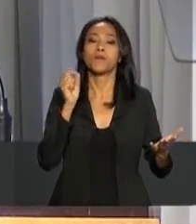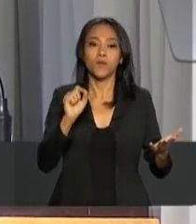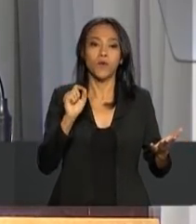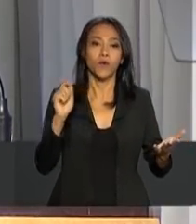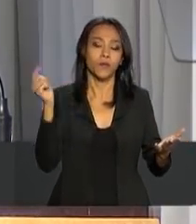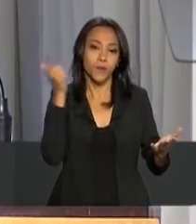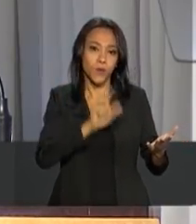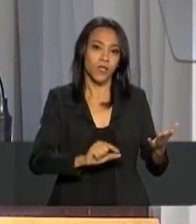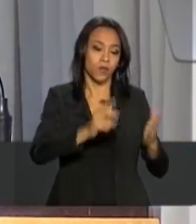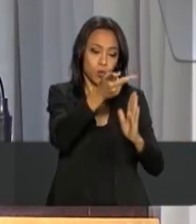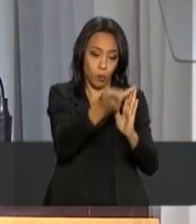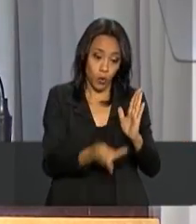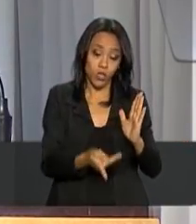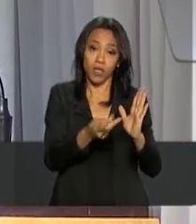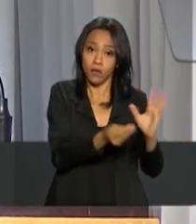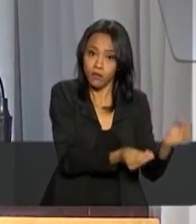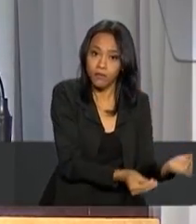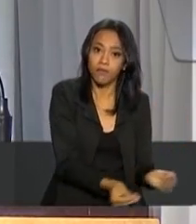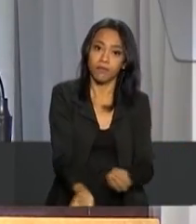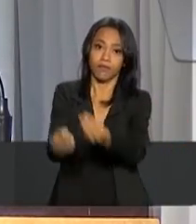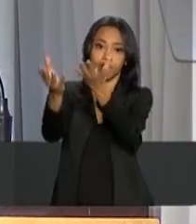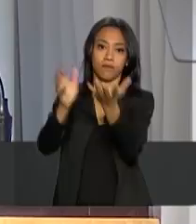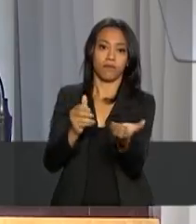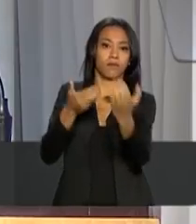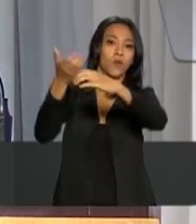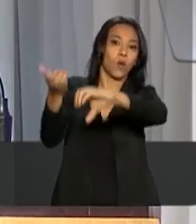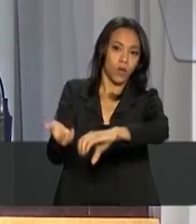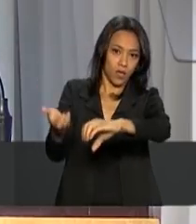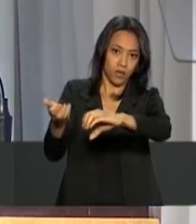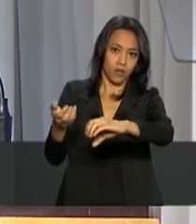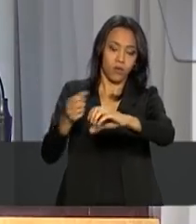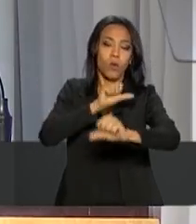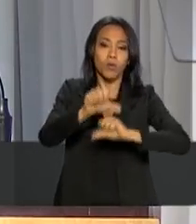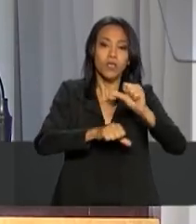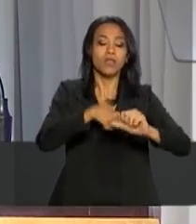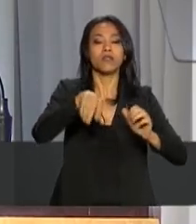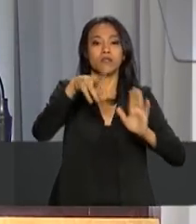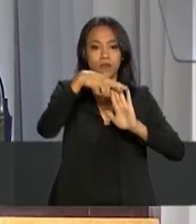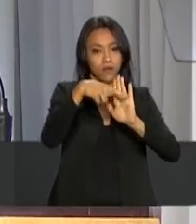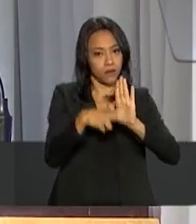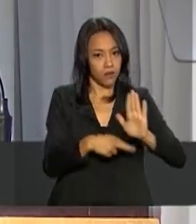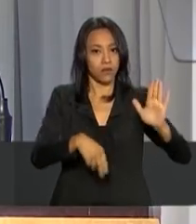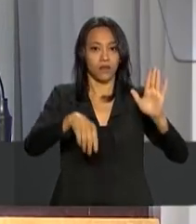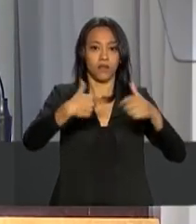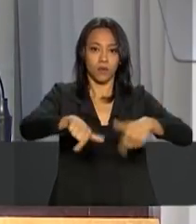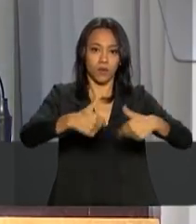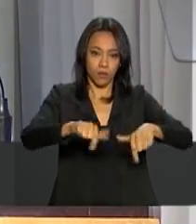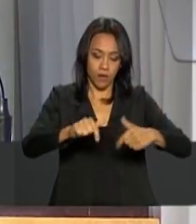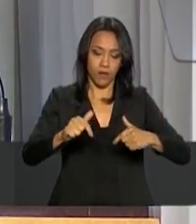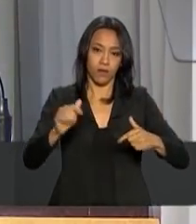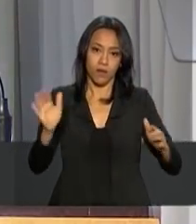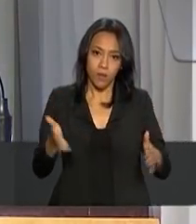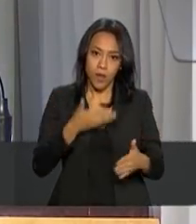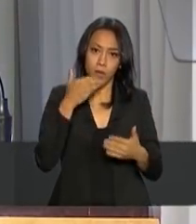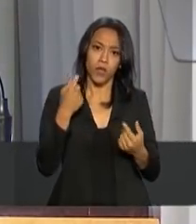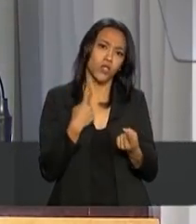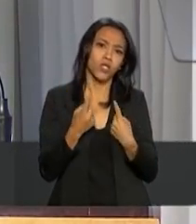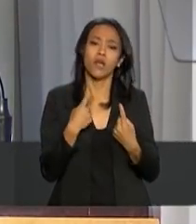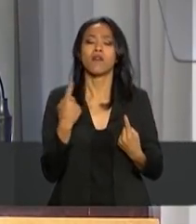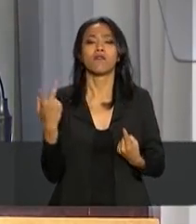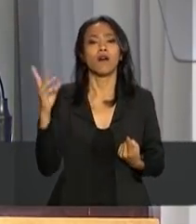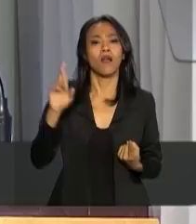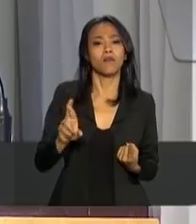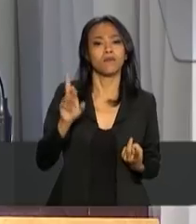de modernização trabalhista ao Congresso Nacional. Naquela oportunidade, para revelar o diálogo, falaram 8